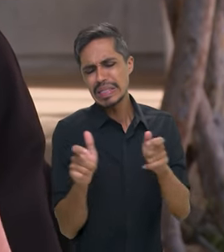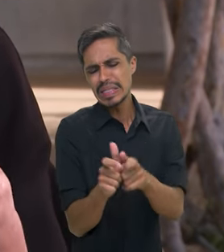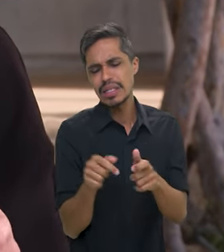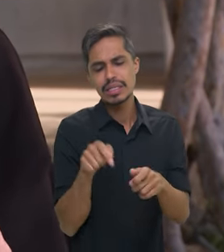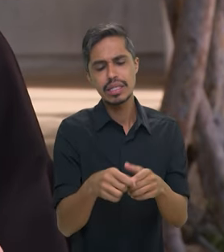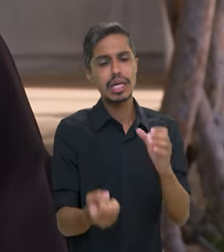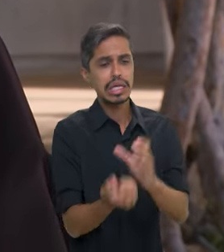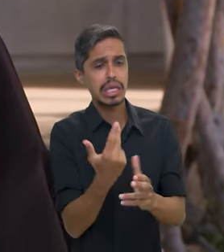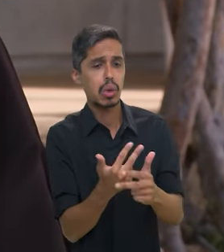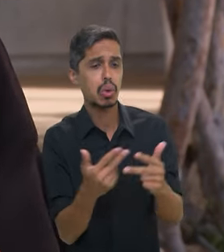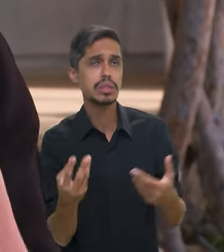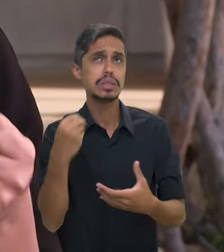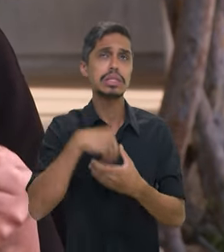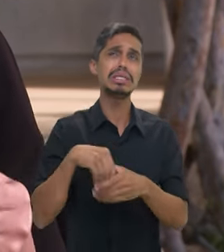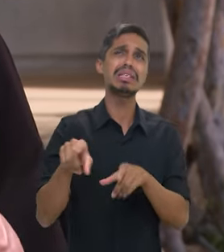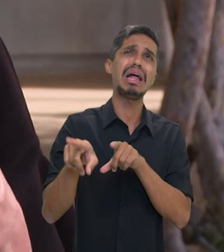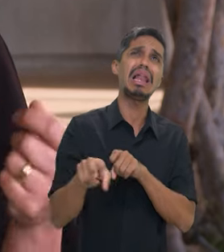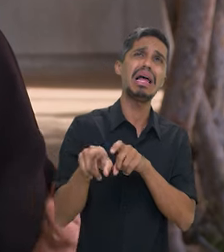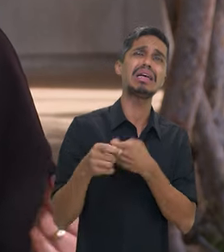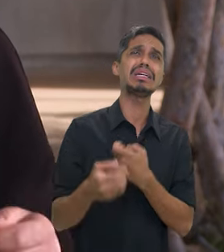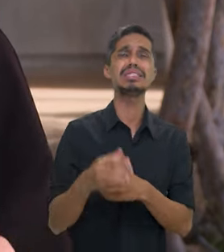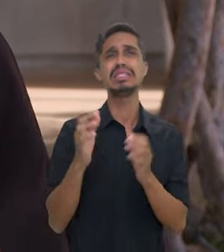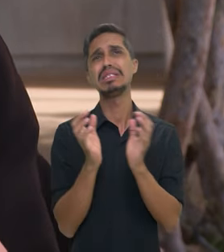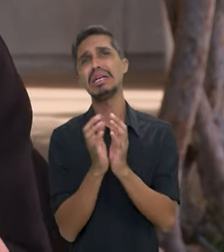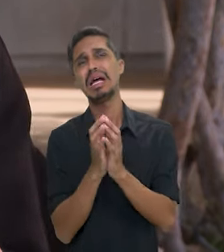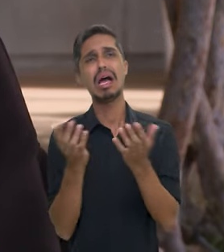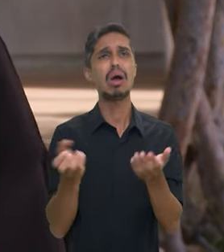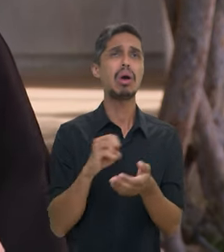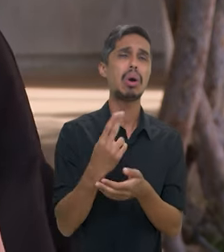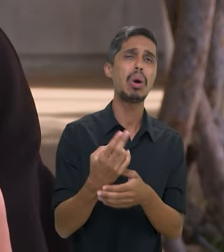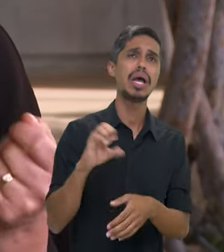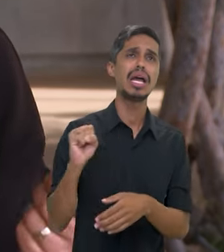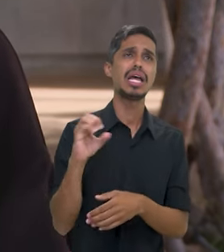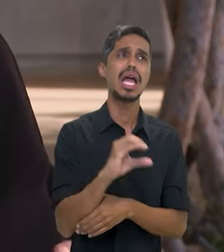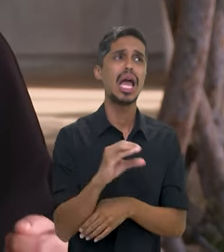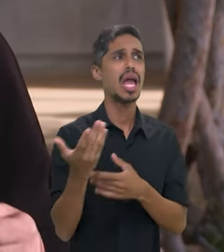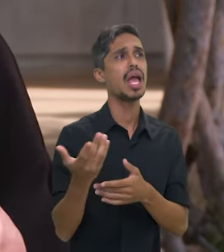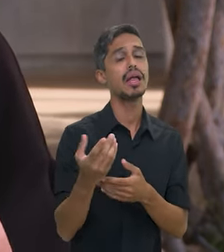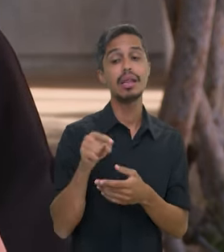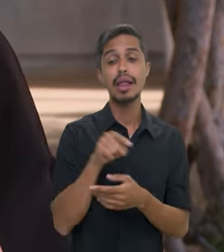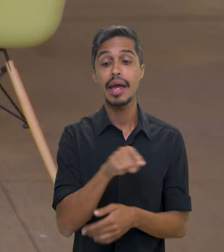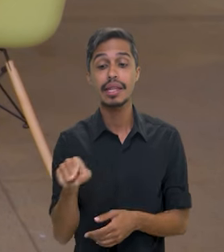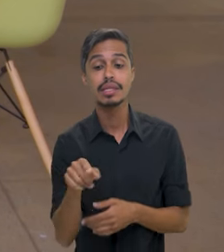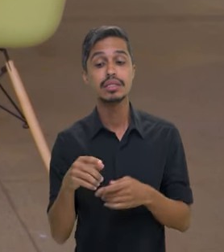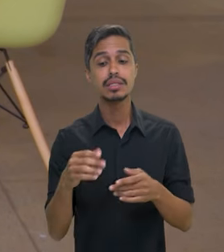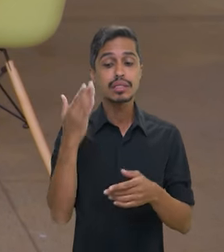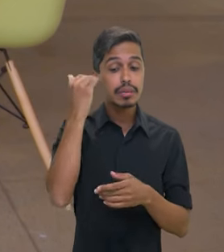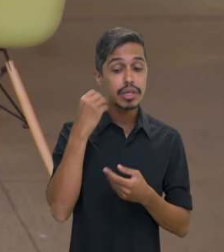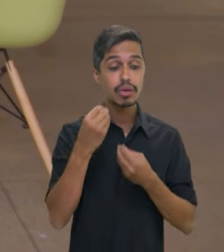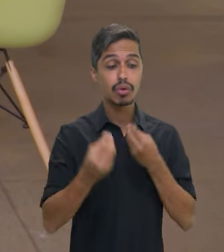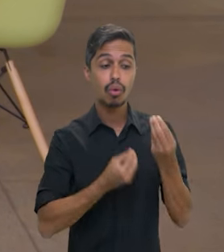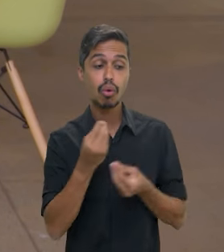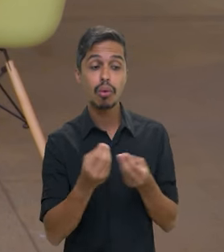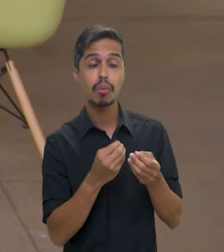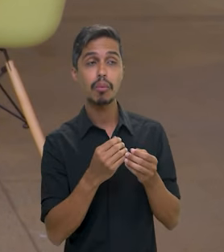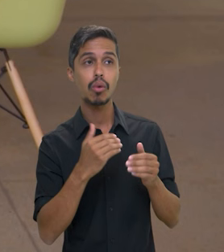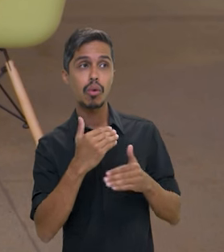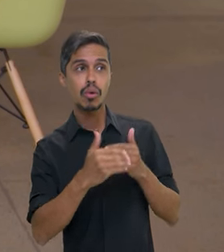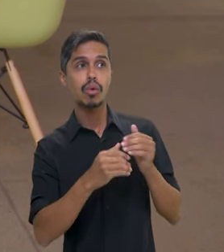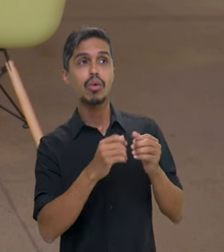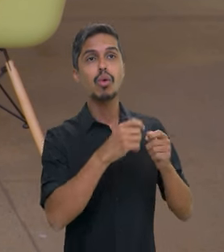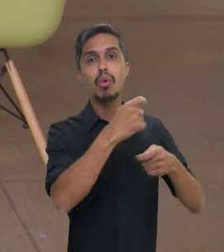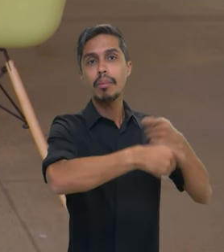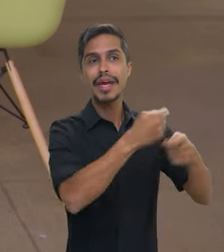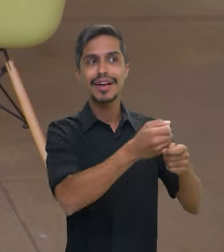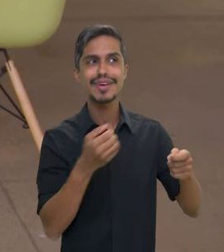enfim, uma pequena empresa que produz confecção no interior de Pernambuco, ou de Santa Catarina, conhecer qual é o mercado que é